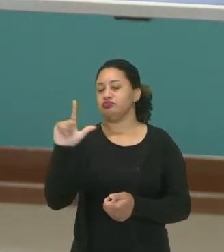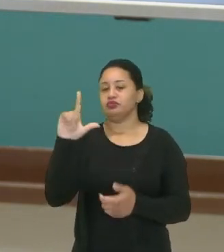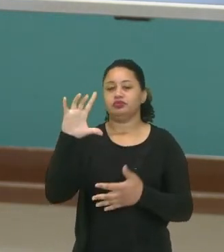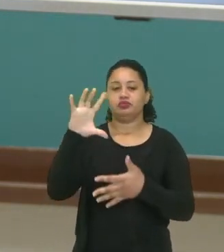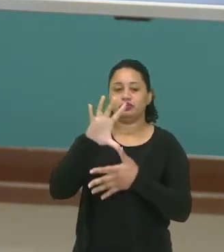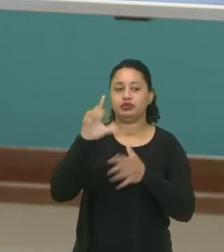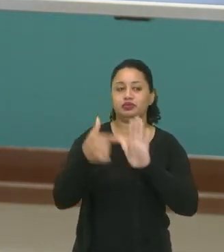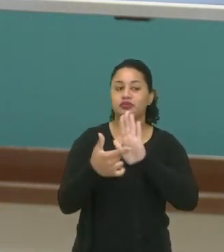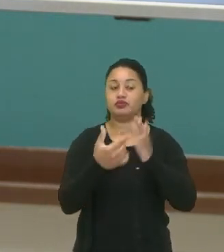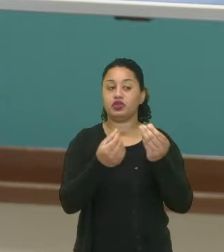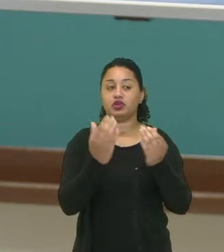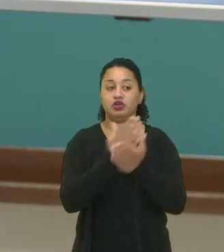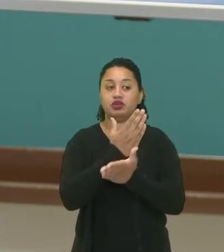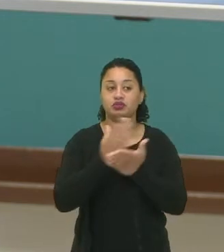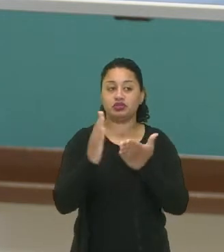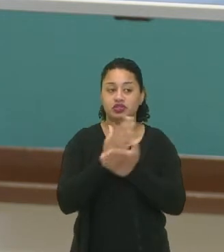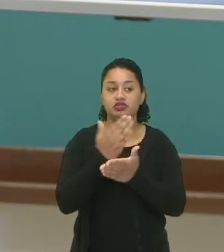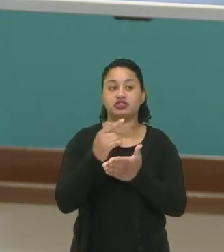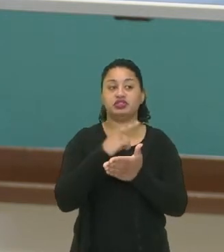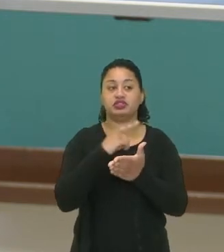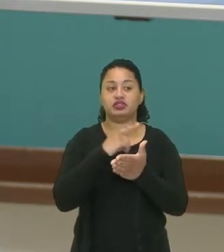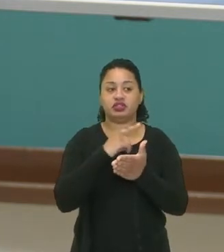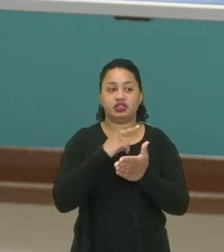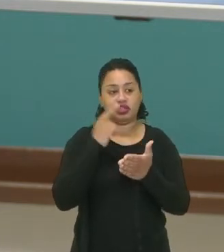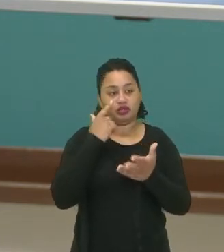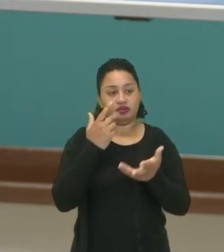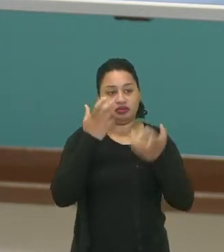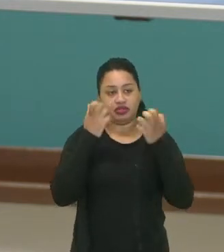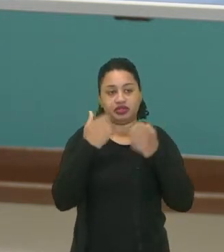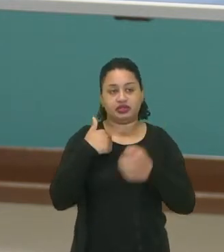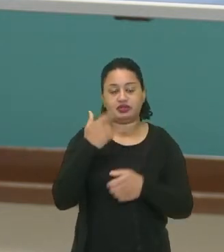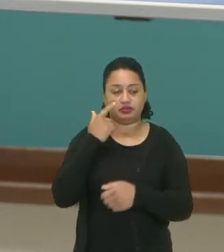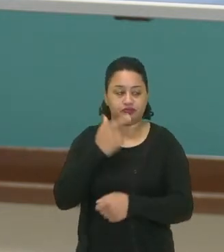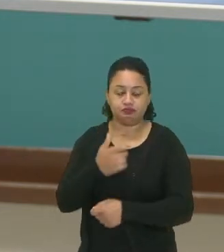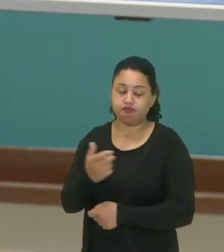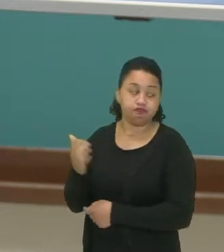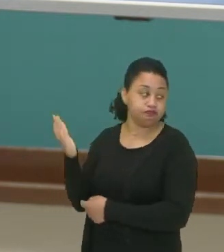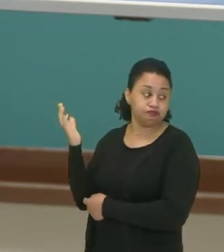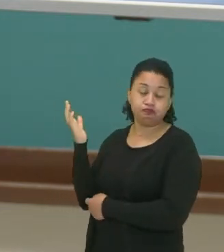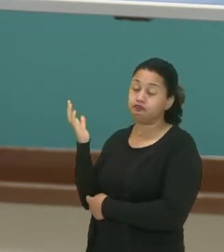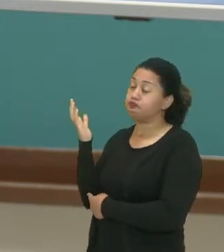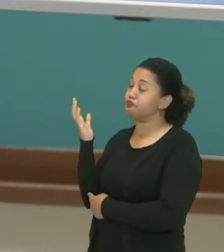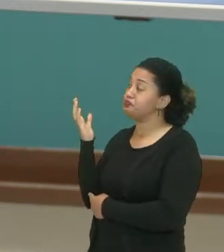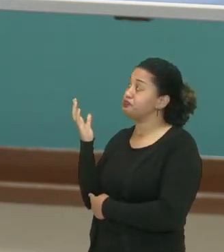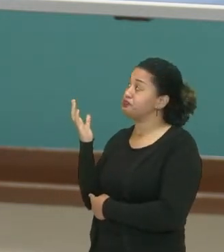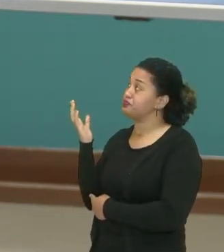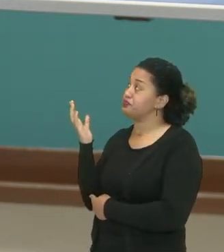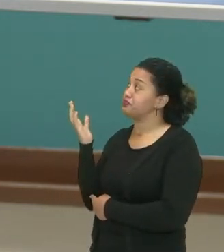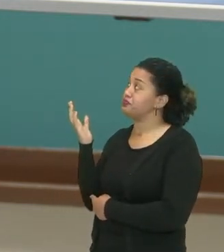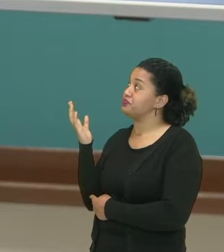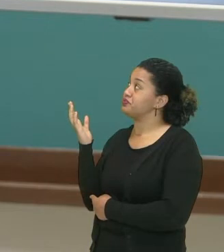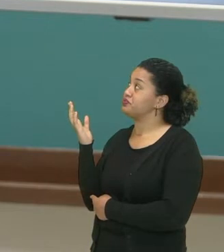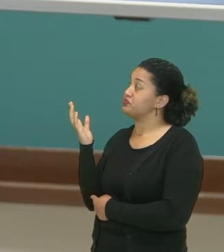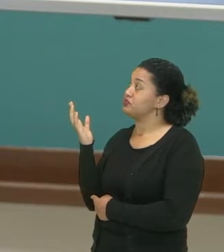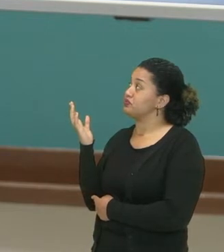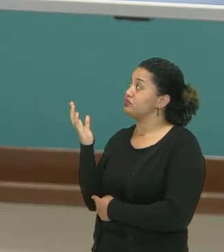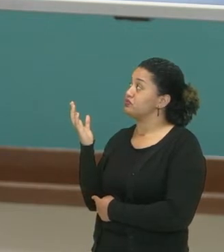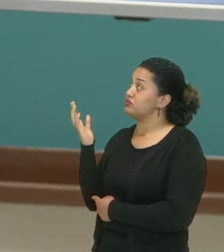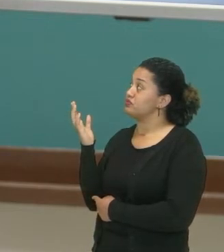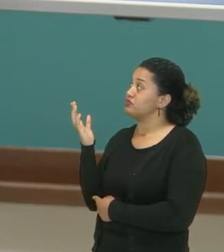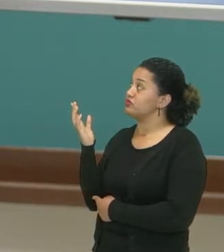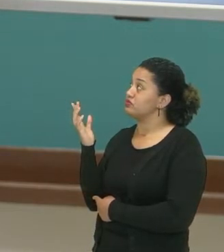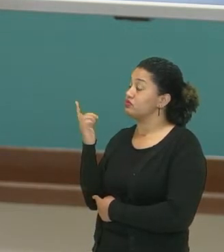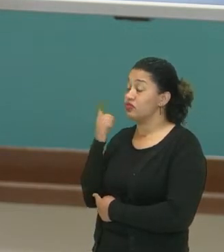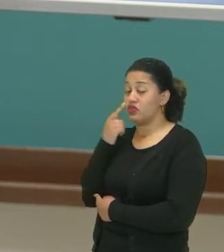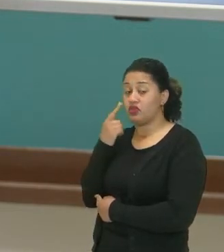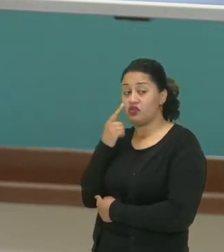a divisão de cada clima, tá bom? Reparei, né? Por exemplo, o clima subtropical, né? Tem aqui na região da África do Sul aqui, né? E